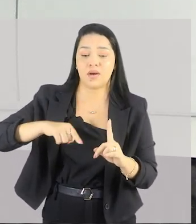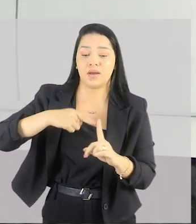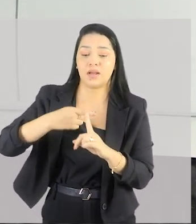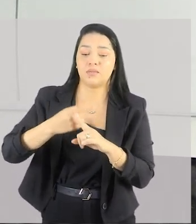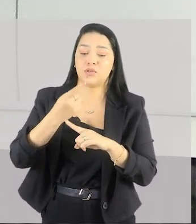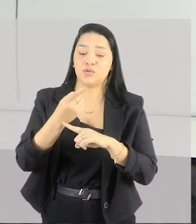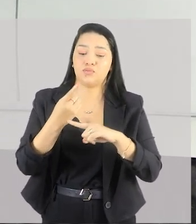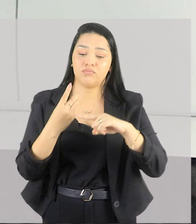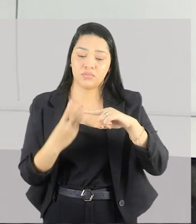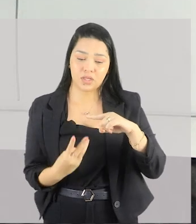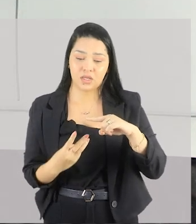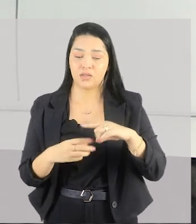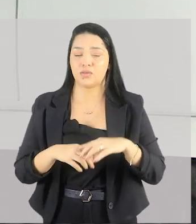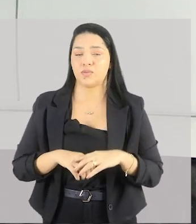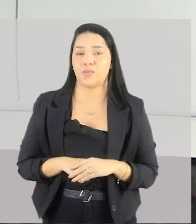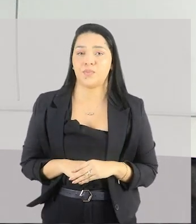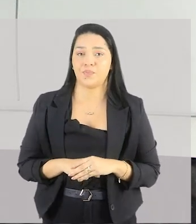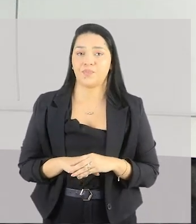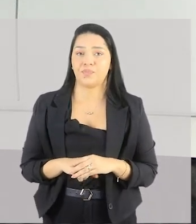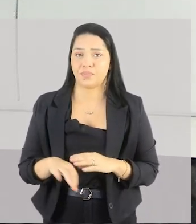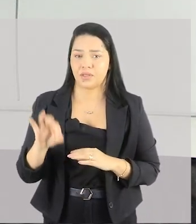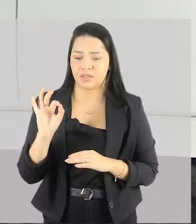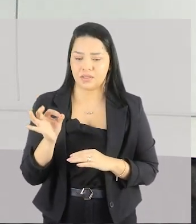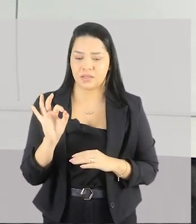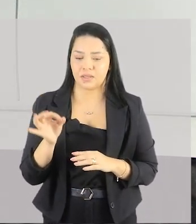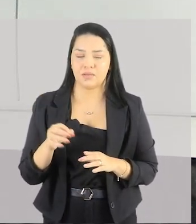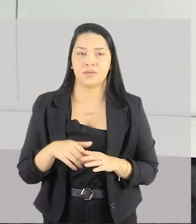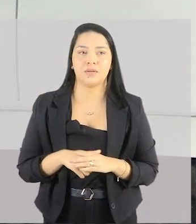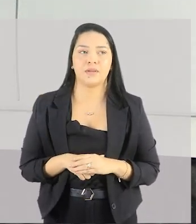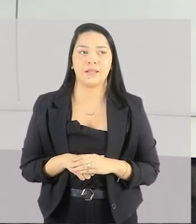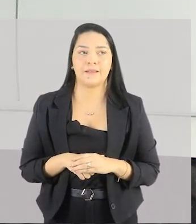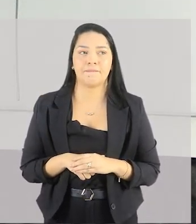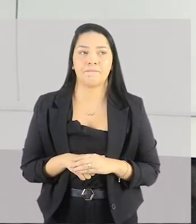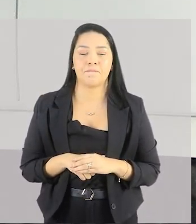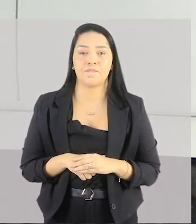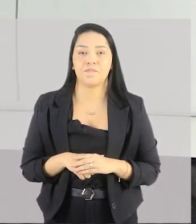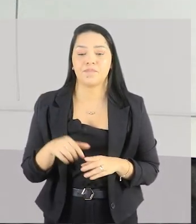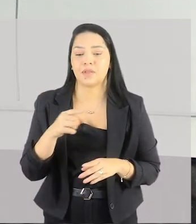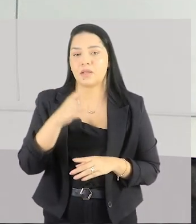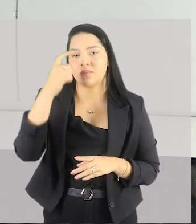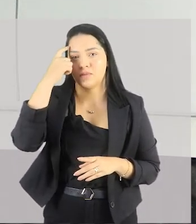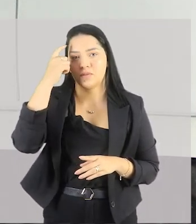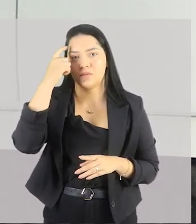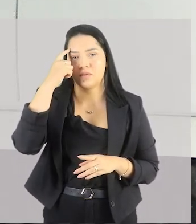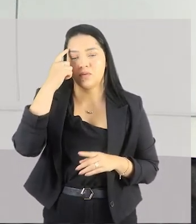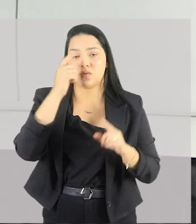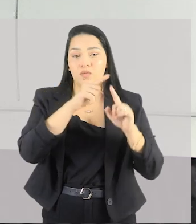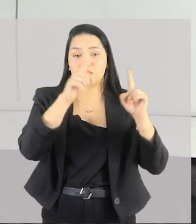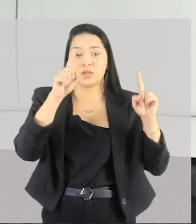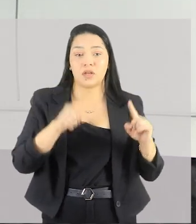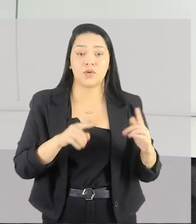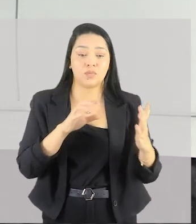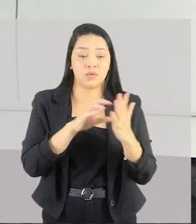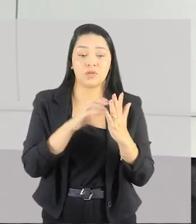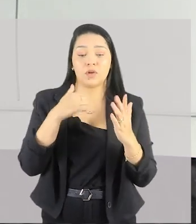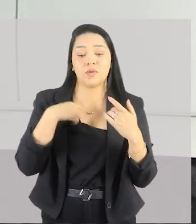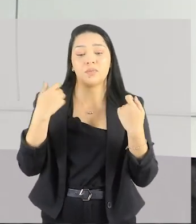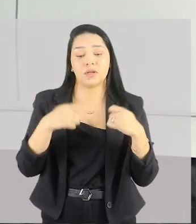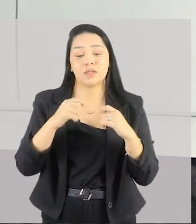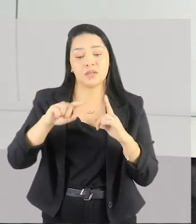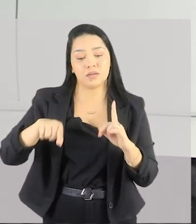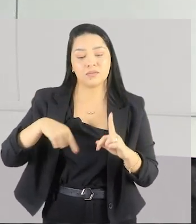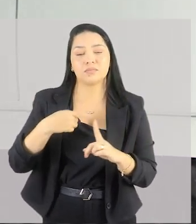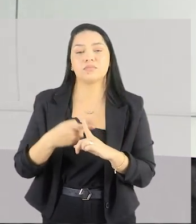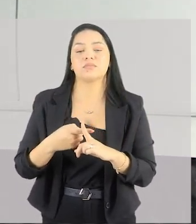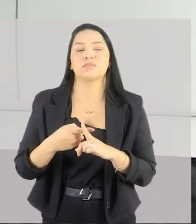de 1/3. Tá ok? Então, ele supôs que foi feito por um funcionário público. Então, eu tenho que acrescentar esse